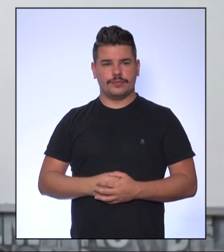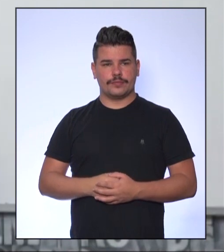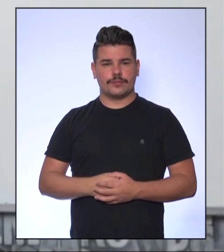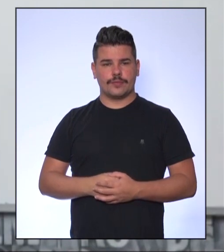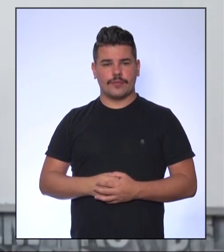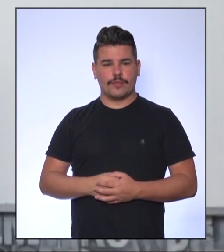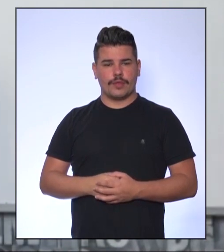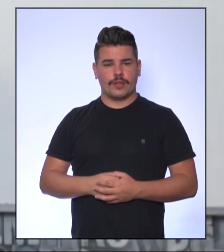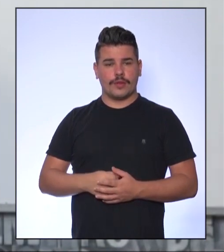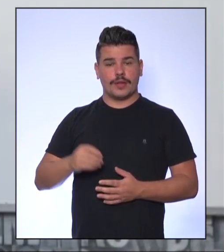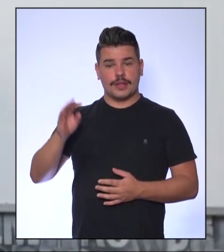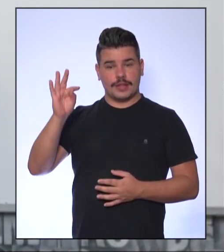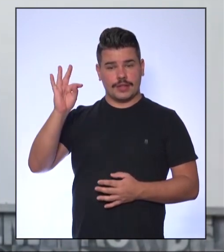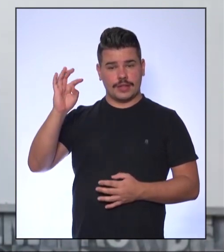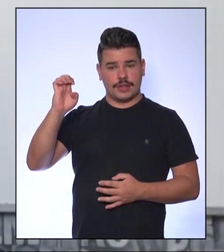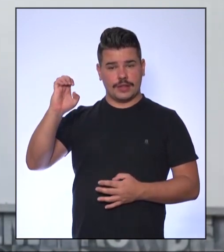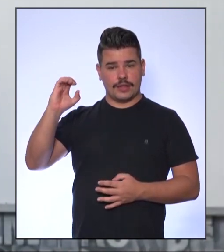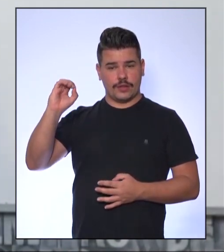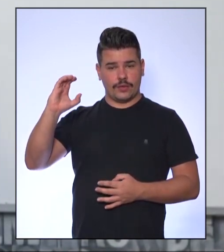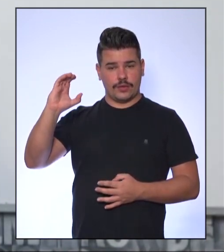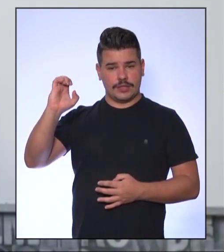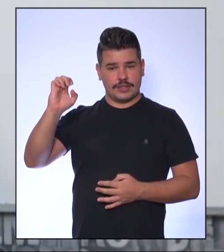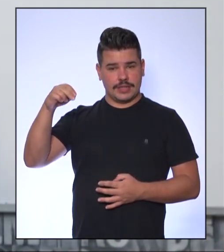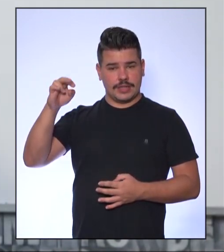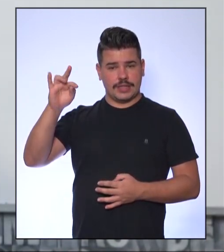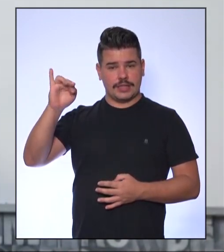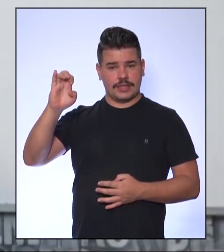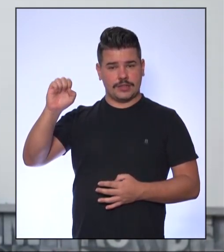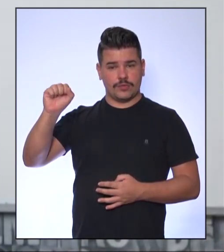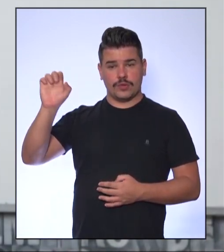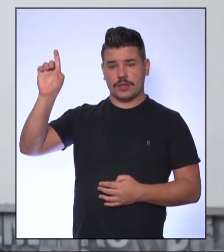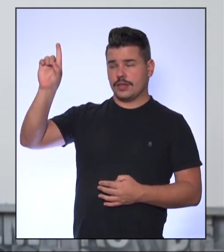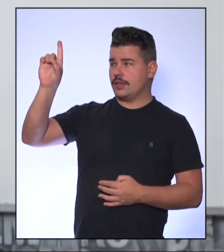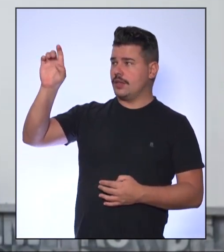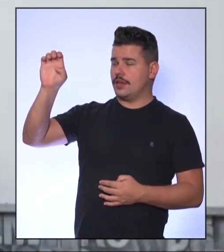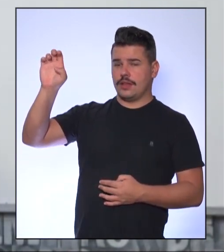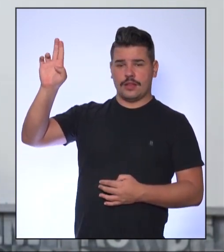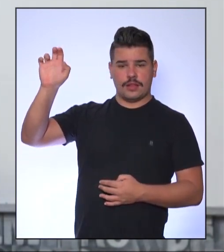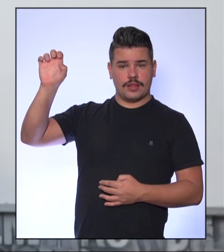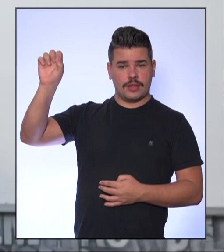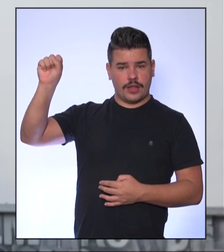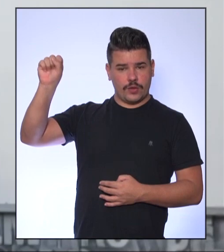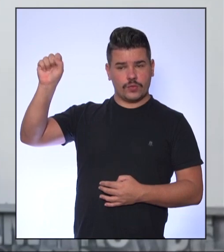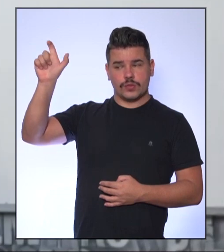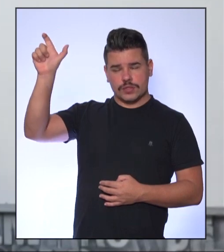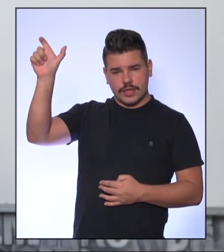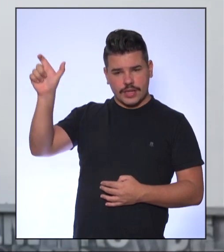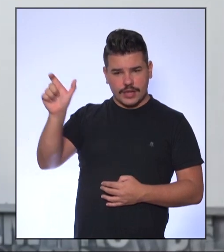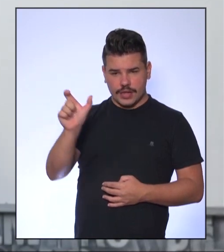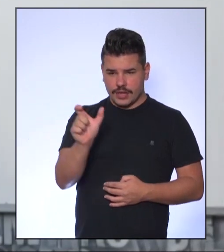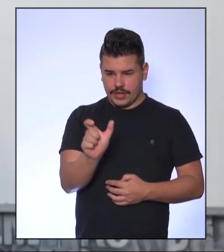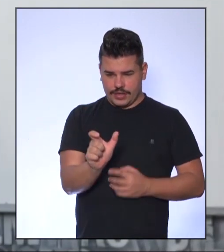No teocentrismo, eu coloco Deus como centro e tudo que acontece está vinculado a ele.